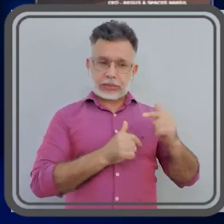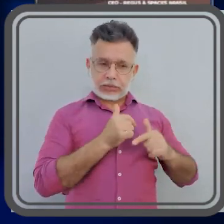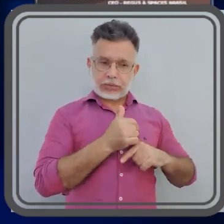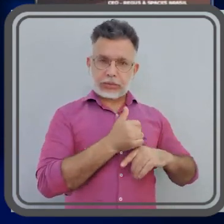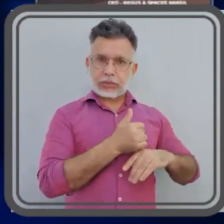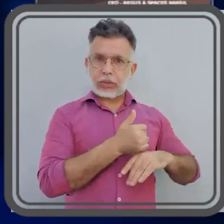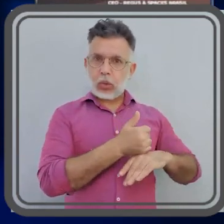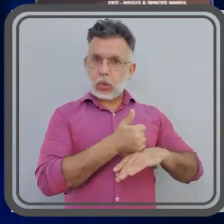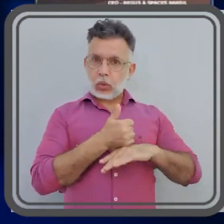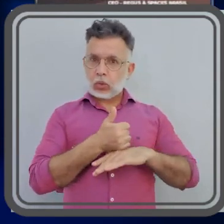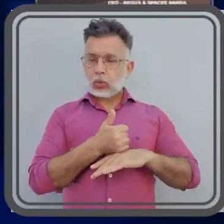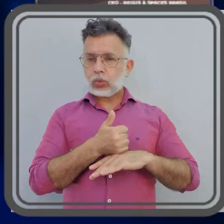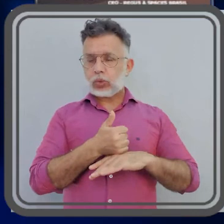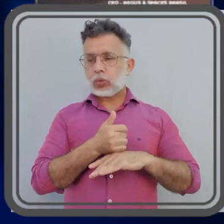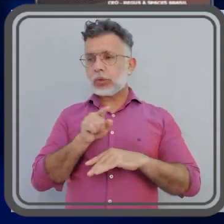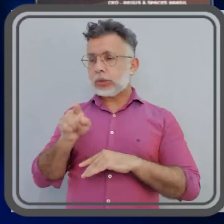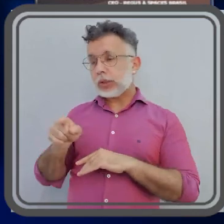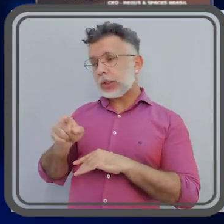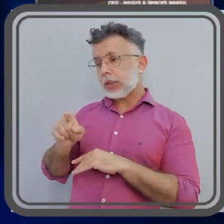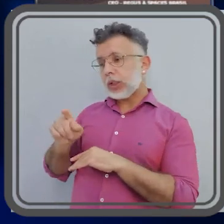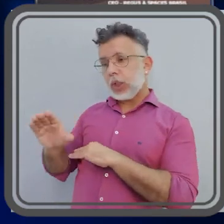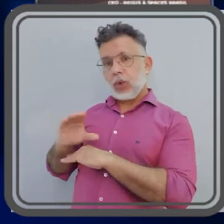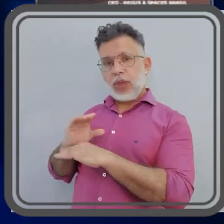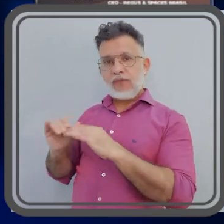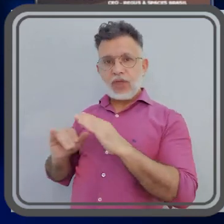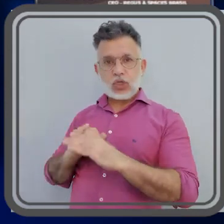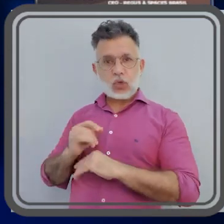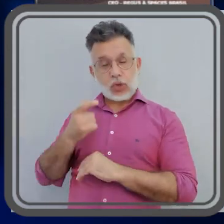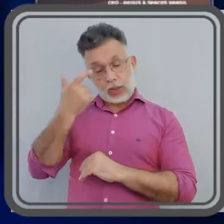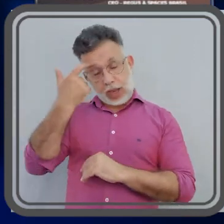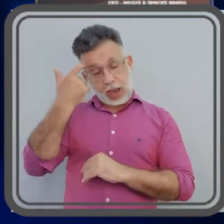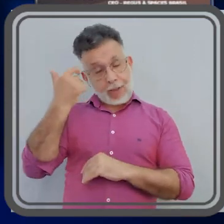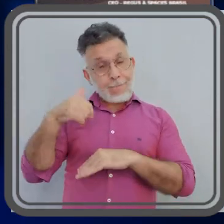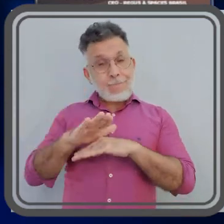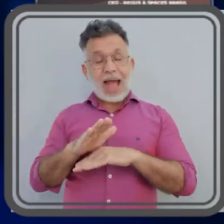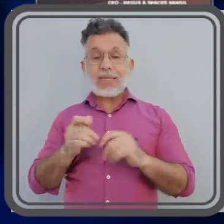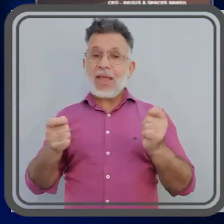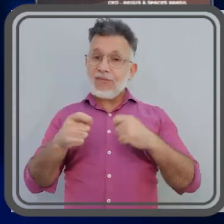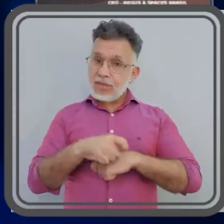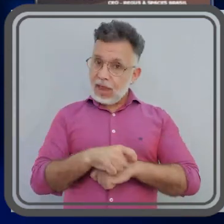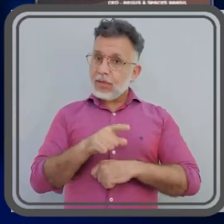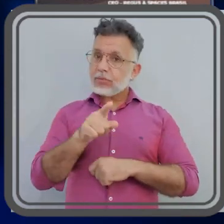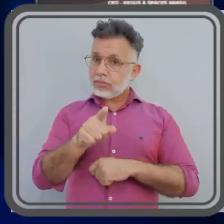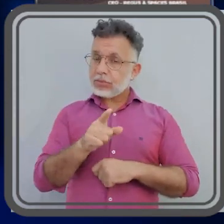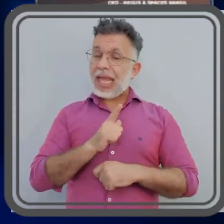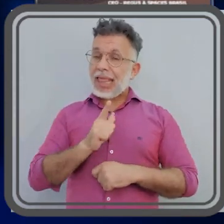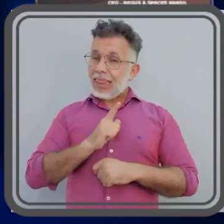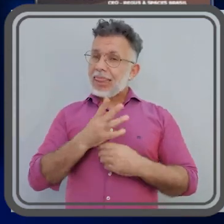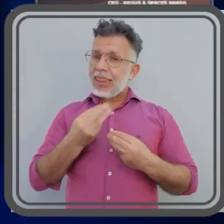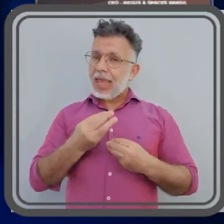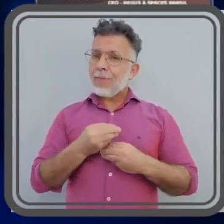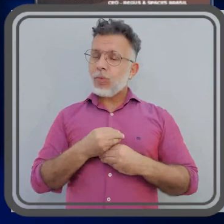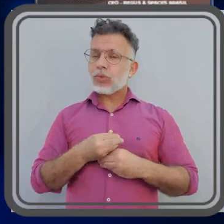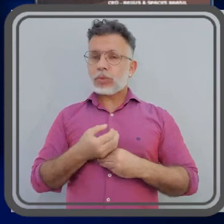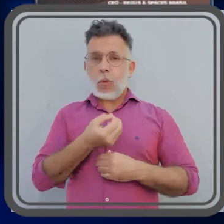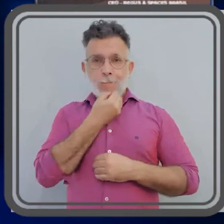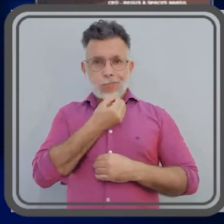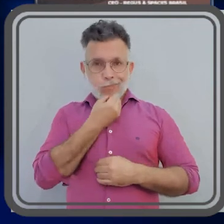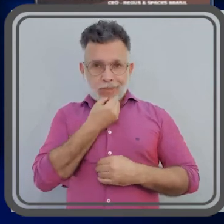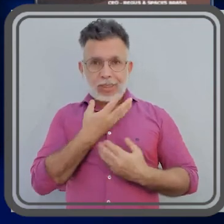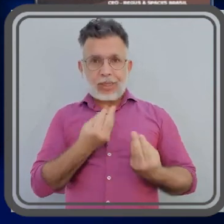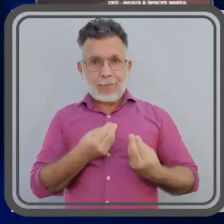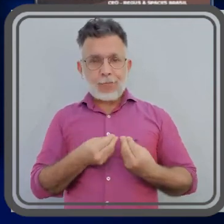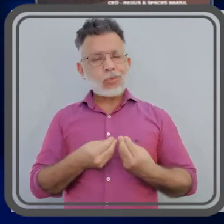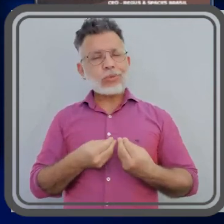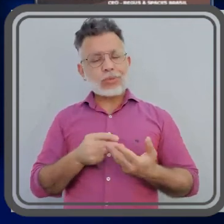serviço e o investidor, e cada vez mais eficientes. Ainda ainda tem muita gordura, tem